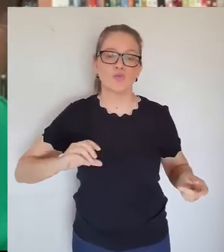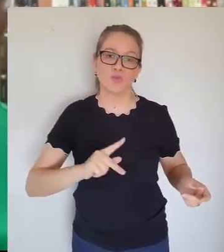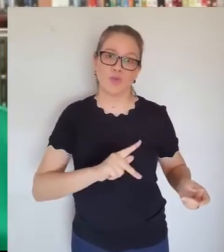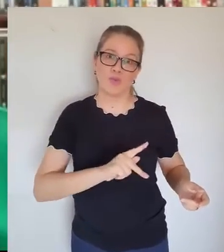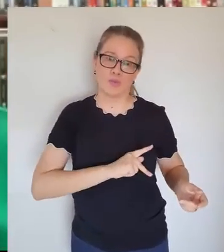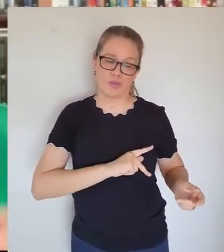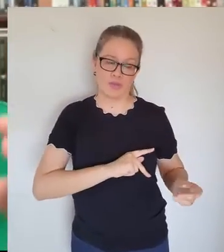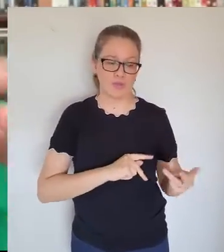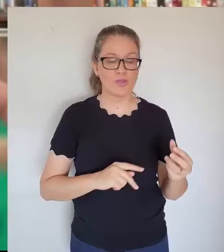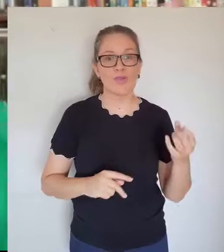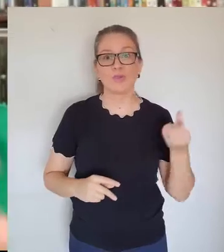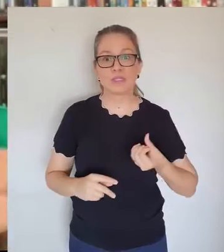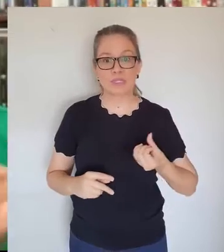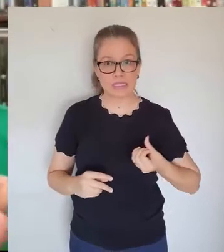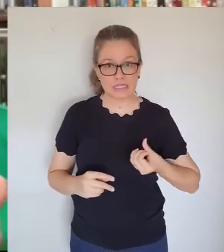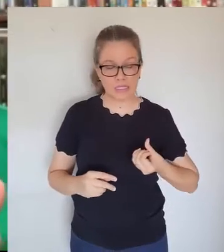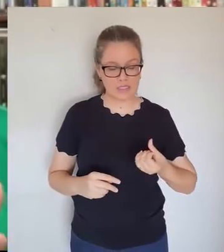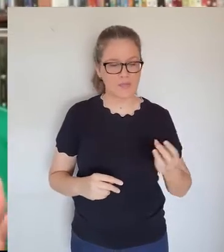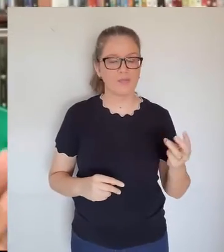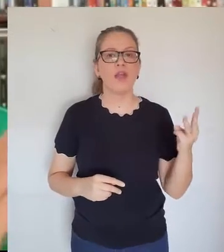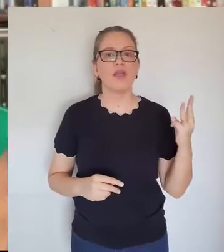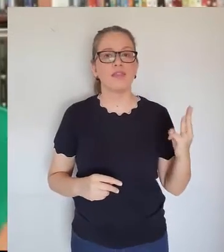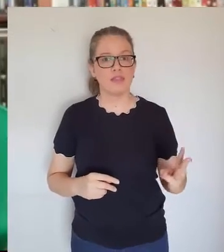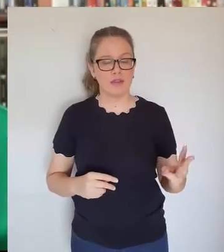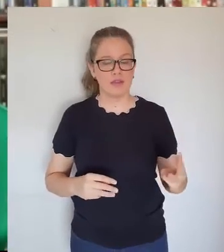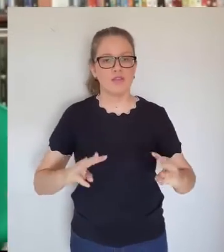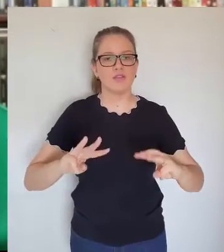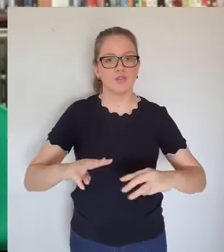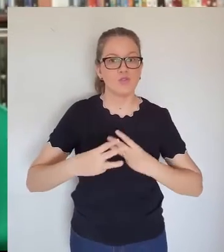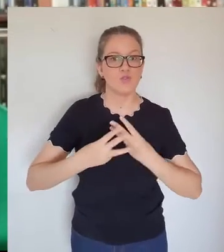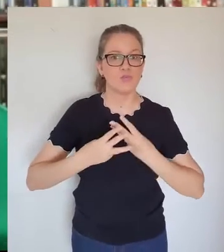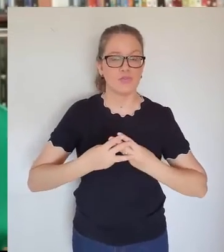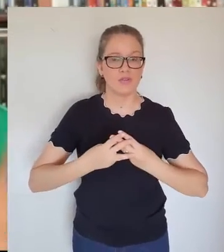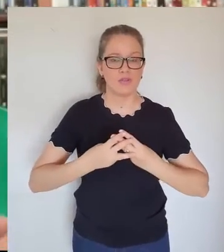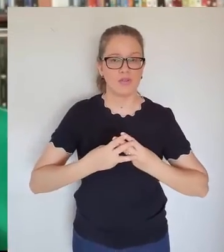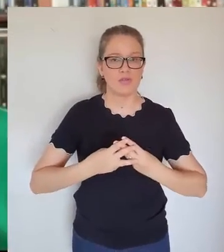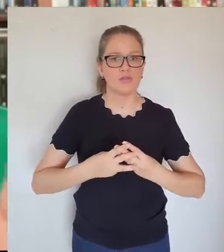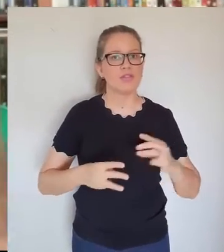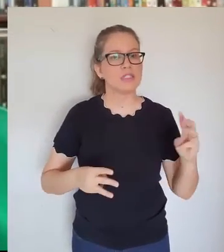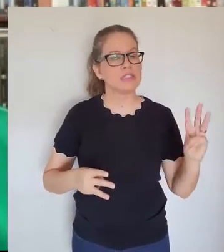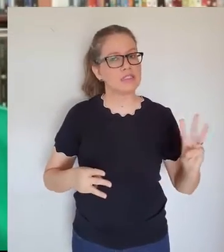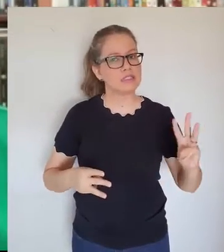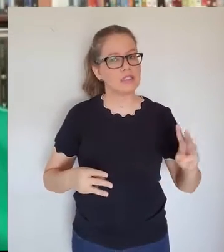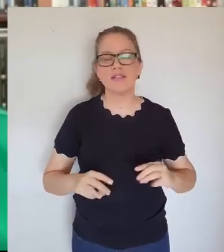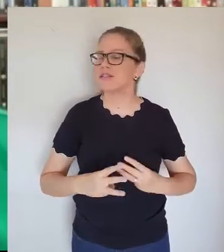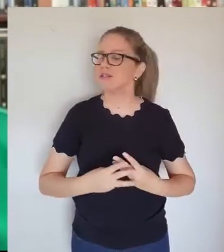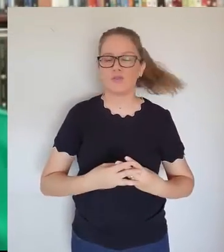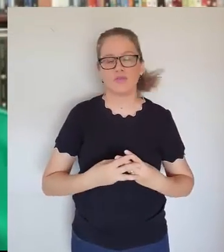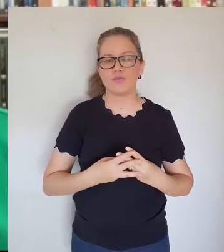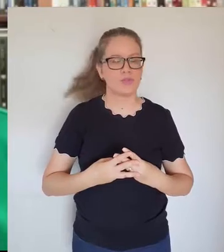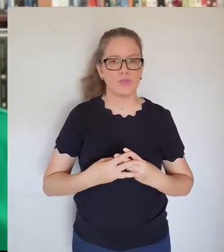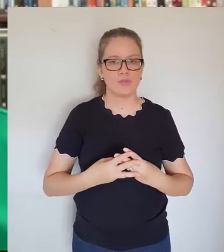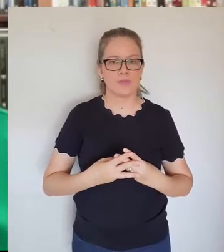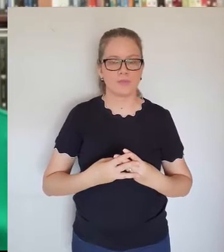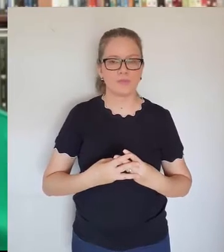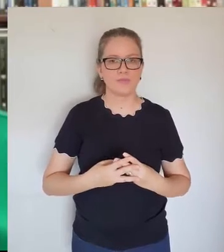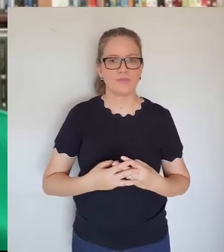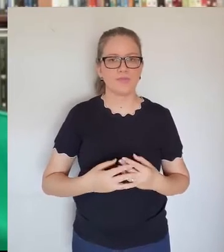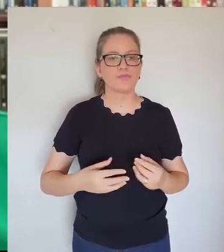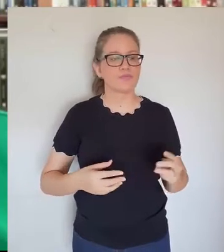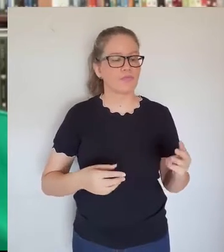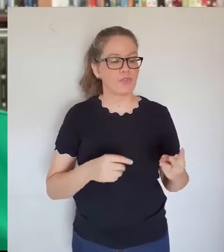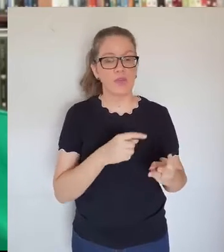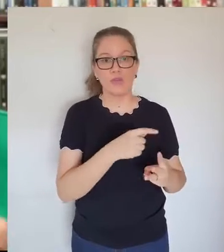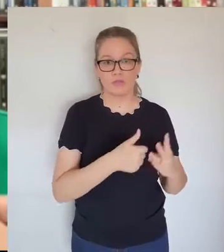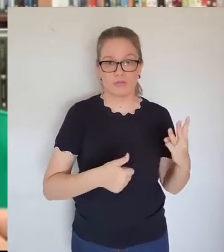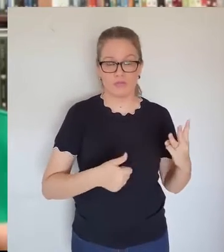cooperadores. E ele cita 6 cooperadores, 3 judeus e 3 não judeus. Os 3 judeus